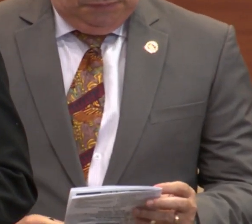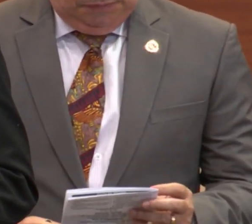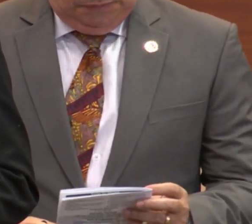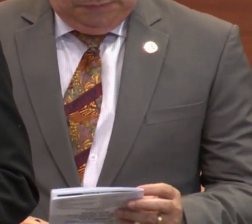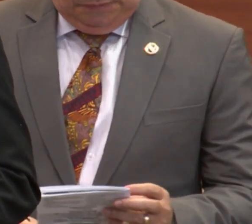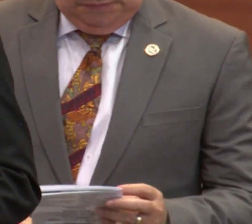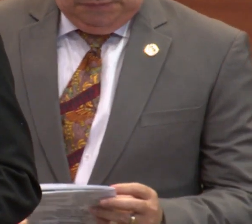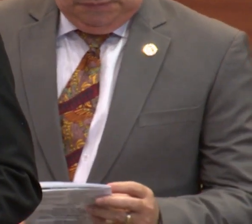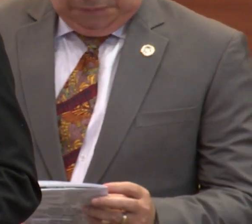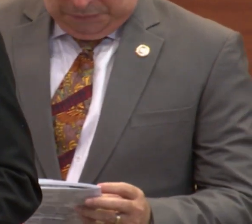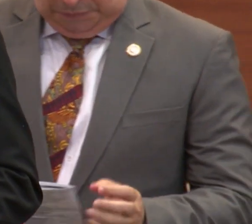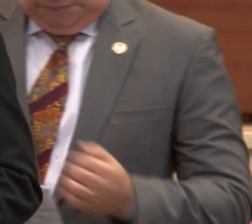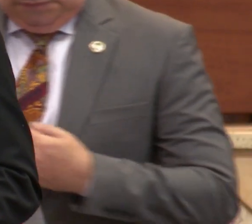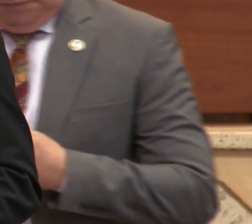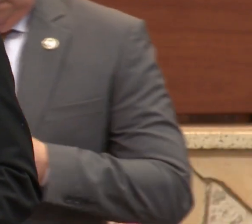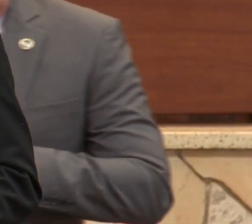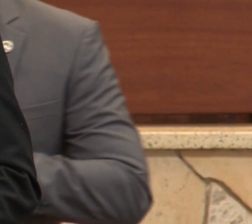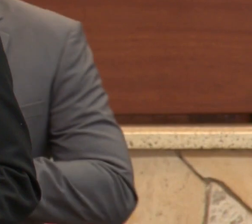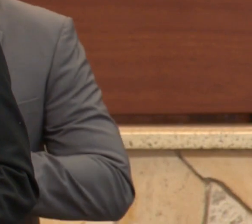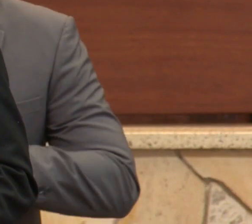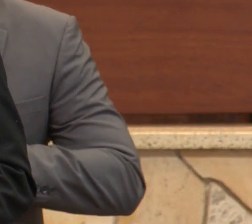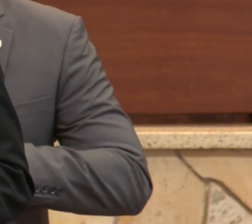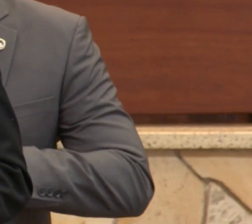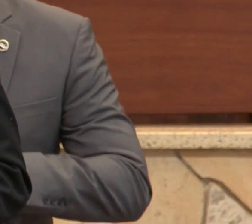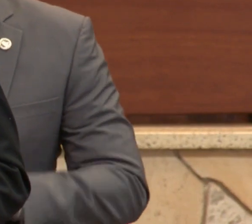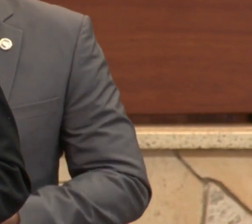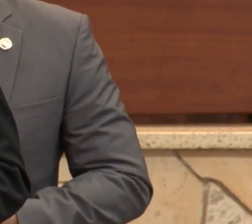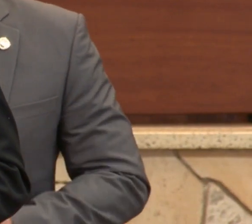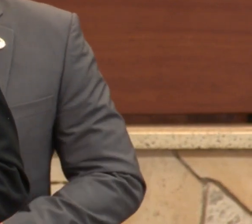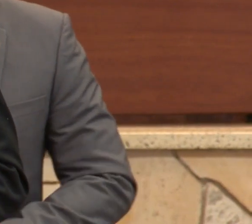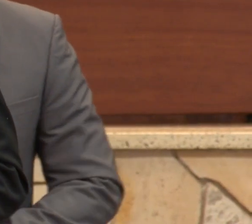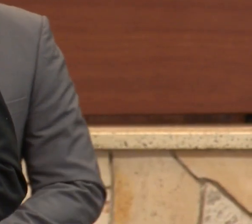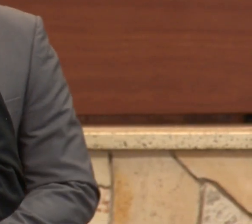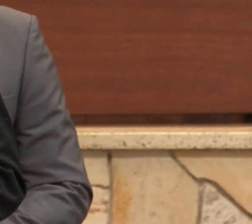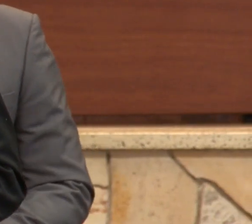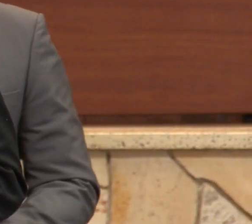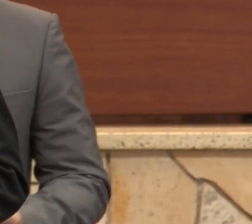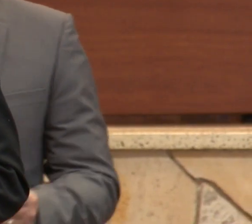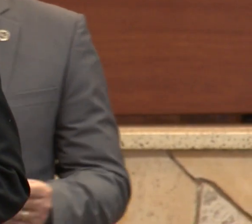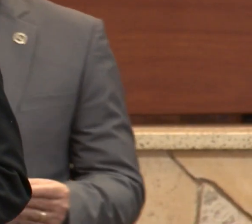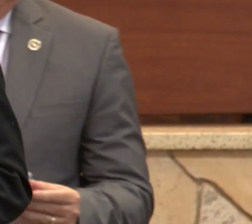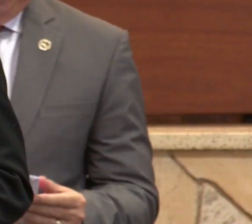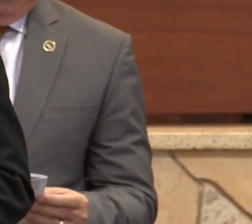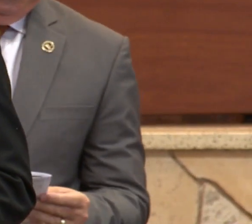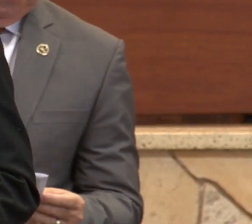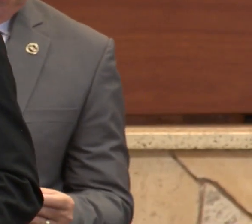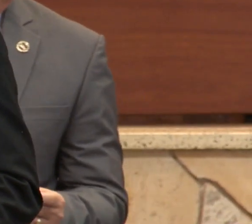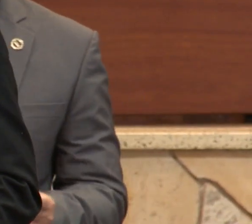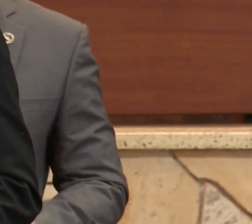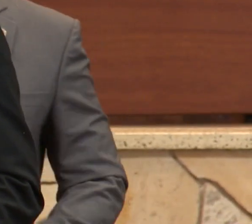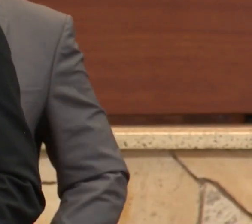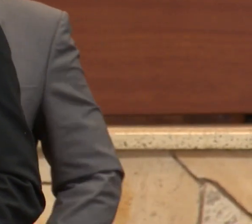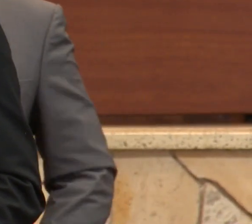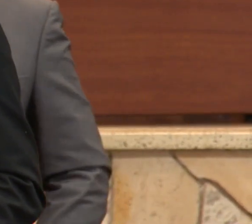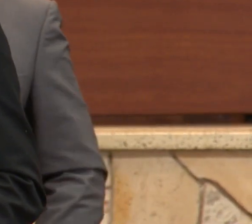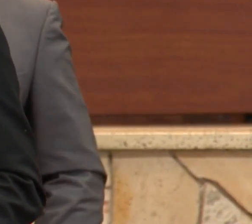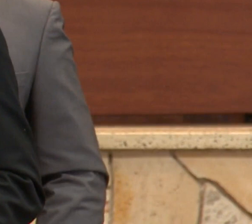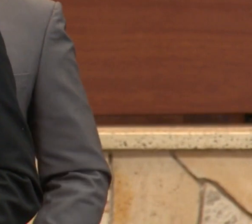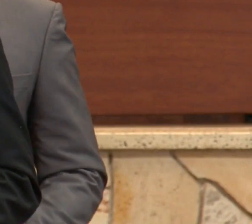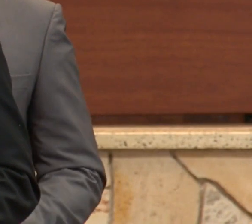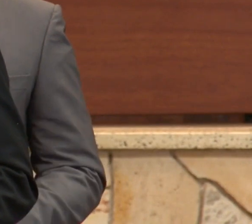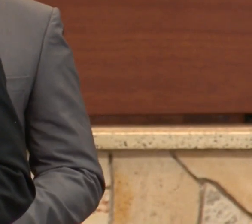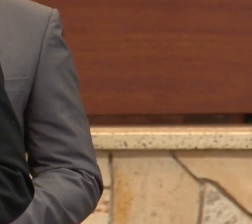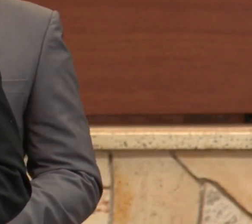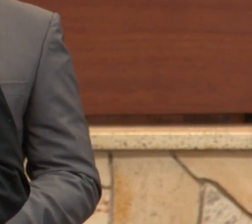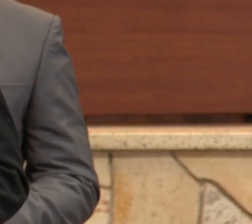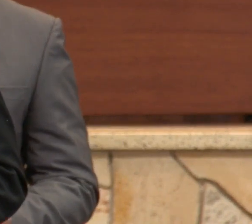no particular e nós estamos querendo então receber os nossos novos coristas e avisar os nossos